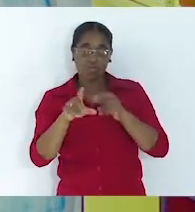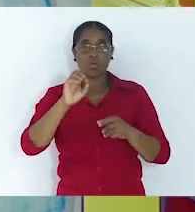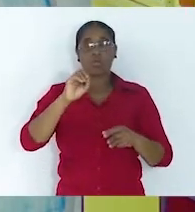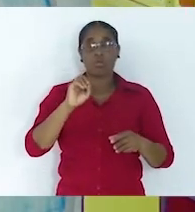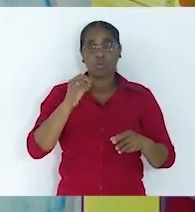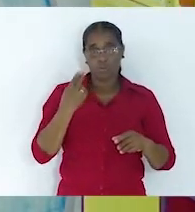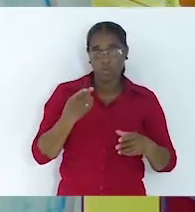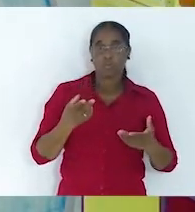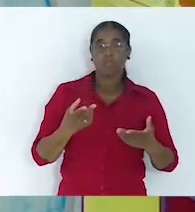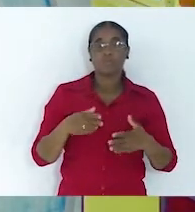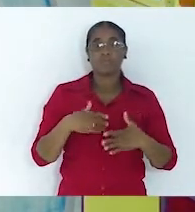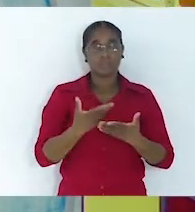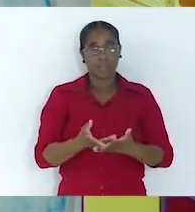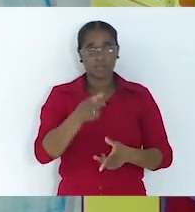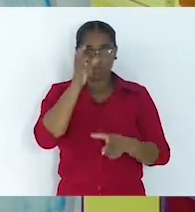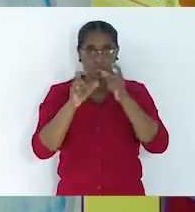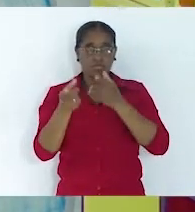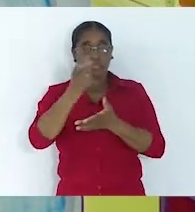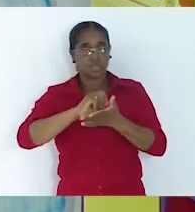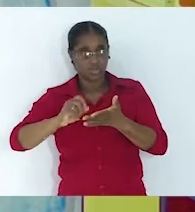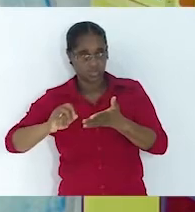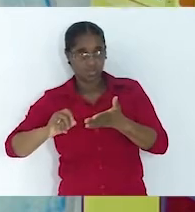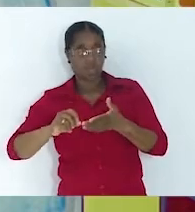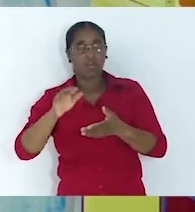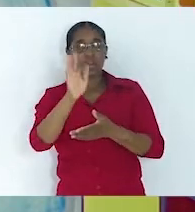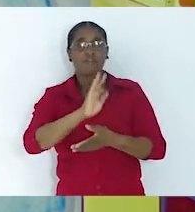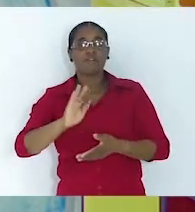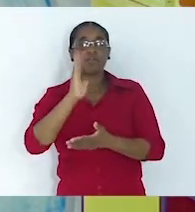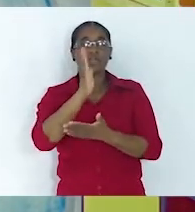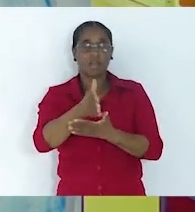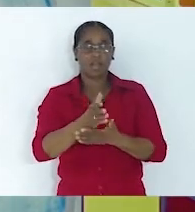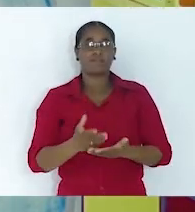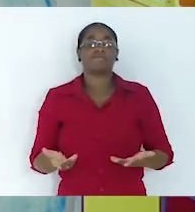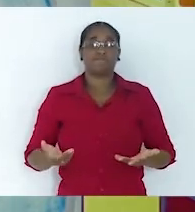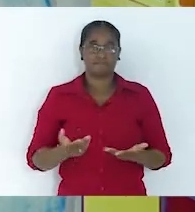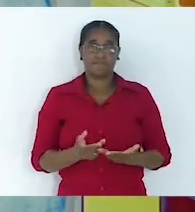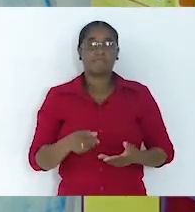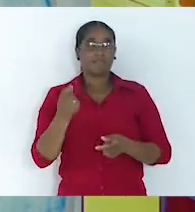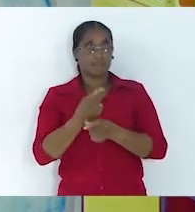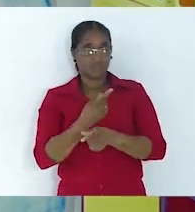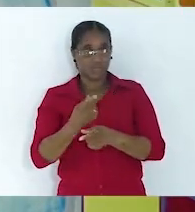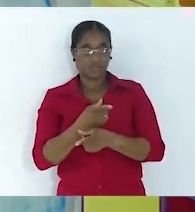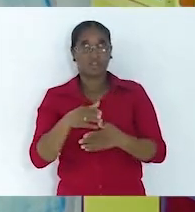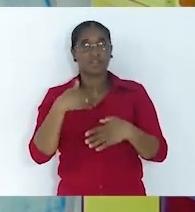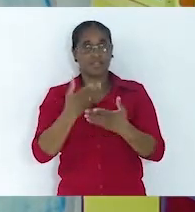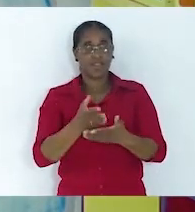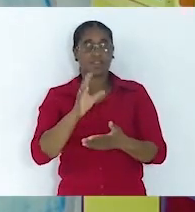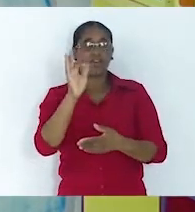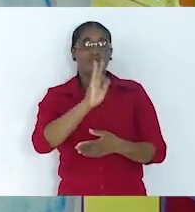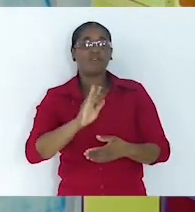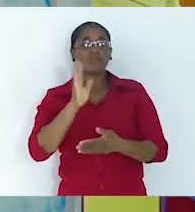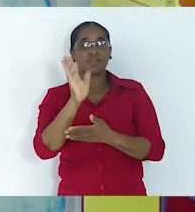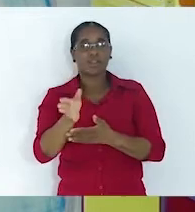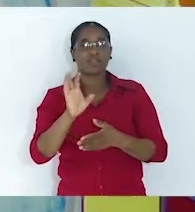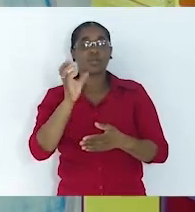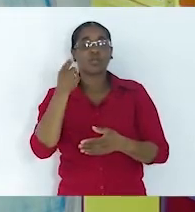ou dada pelo escritor na forma direta, e são características dadas da forma indireta, quando tu,